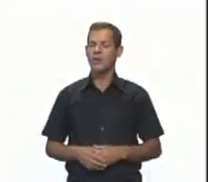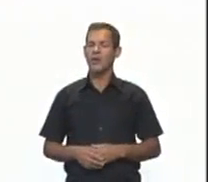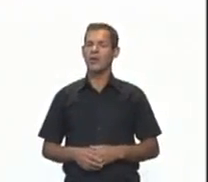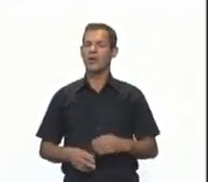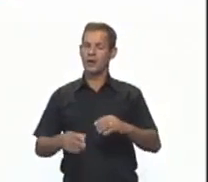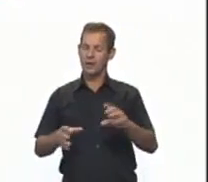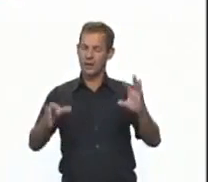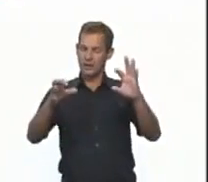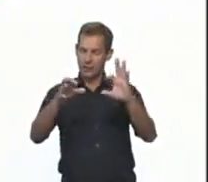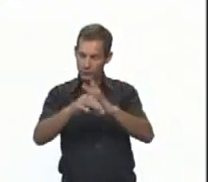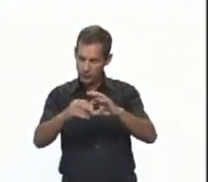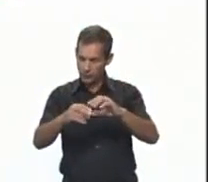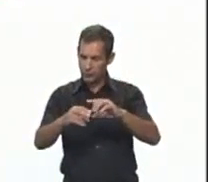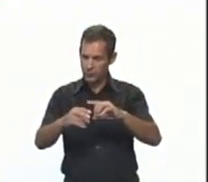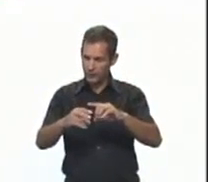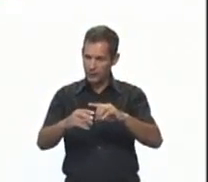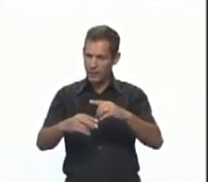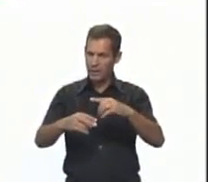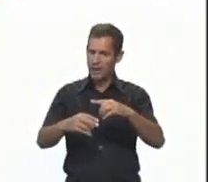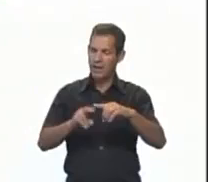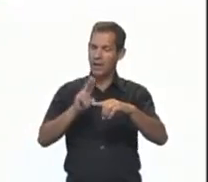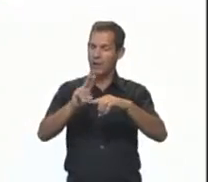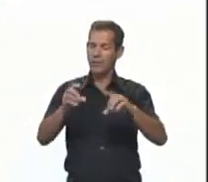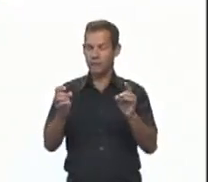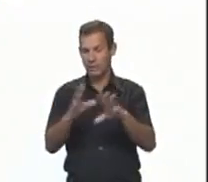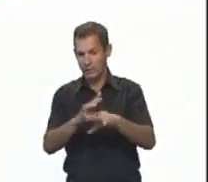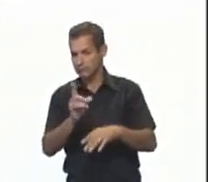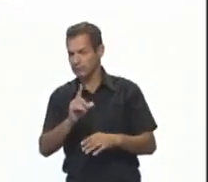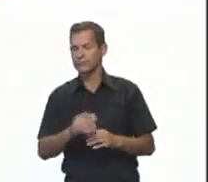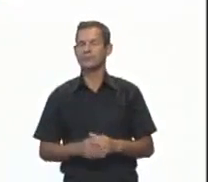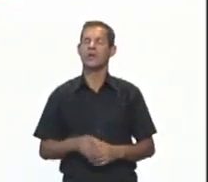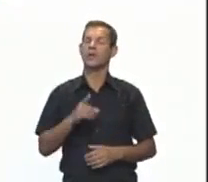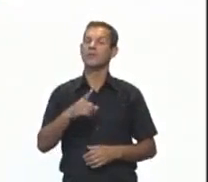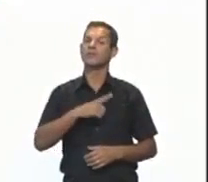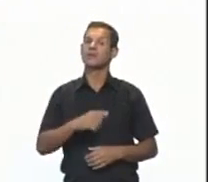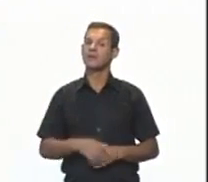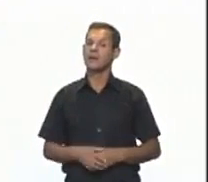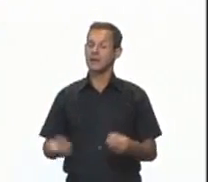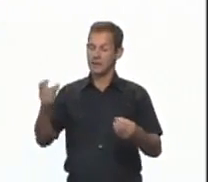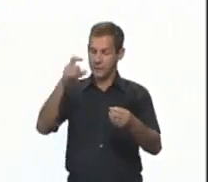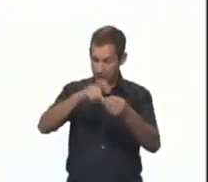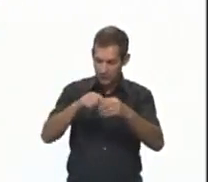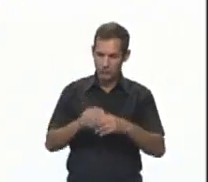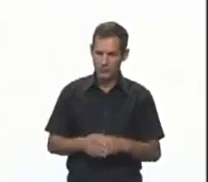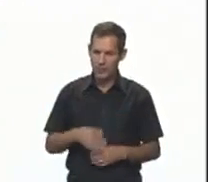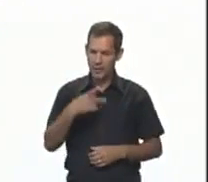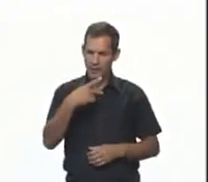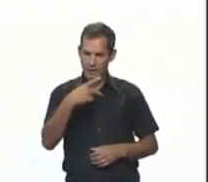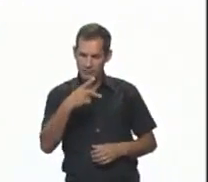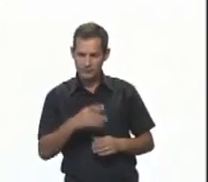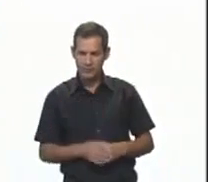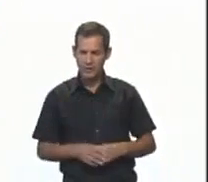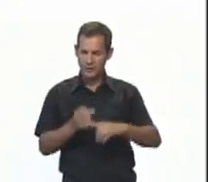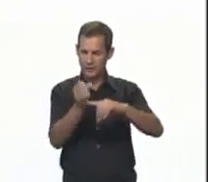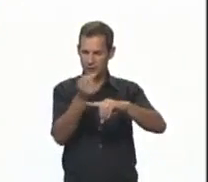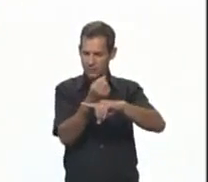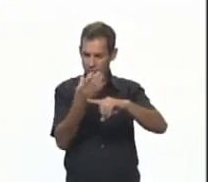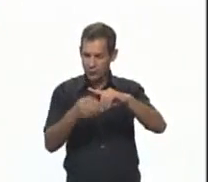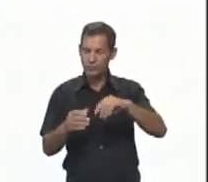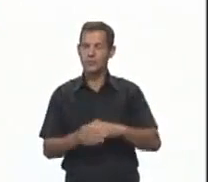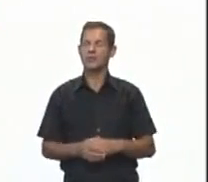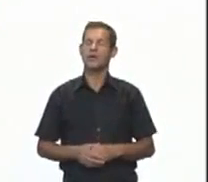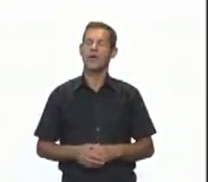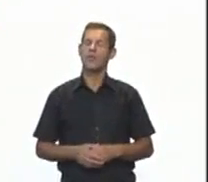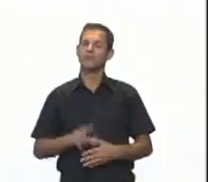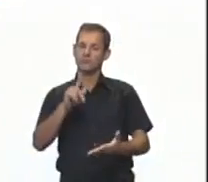é e elevado a u, mais a constante. Acabou aqui? Não, você deve retomar a sua função, a sua